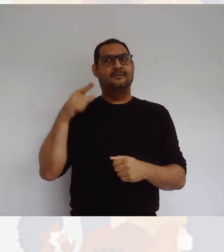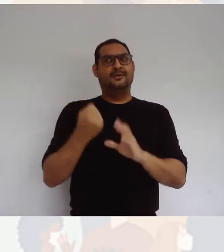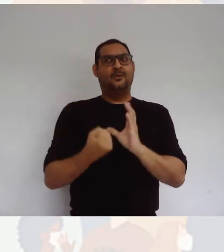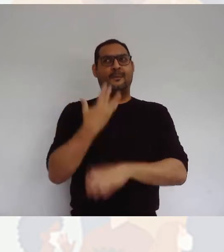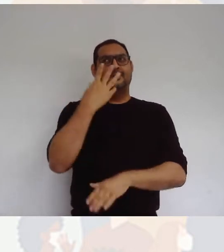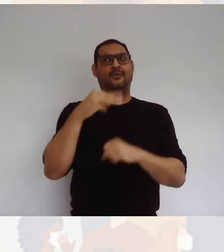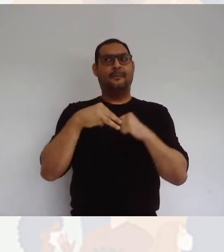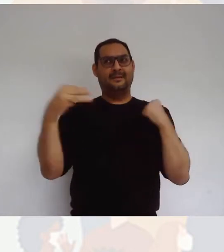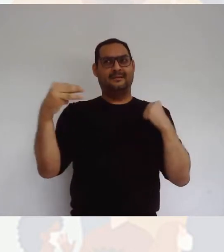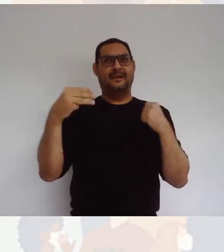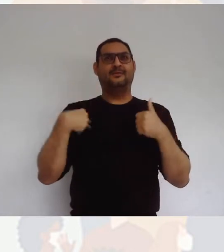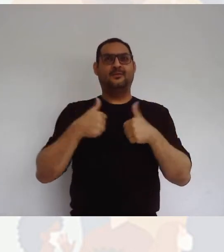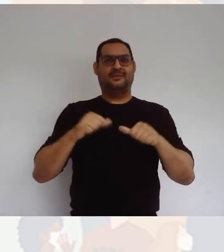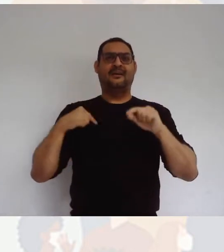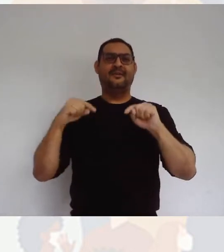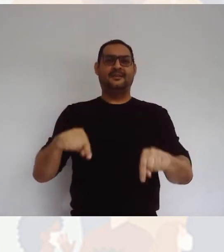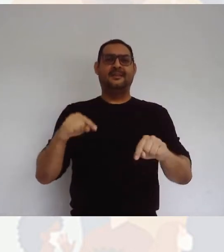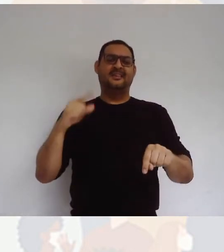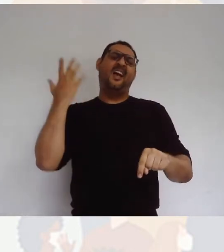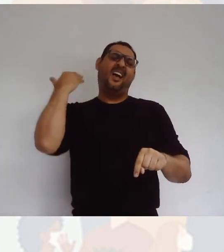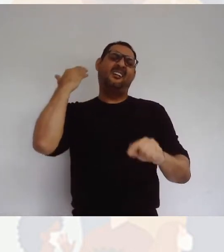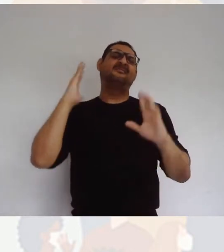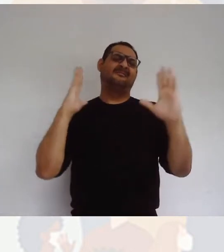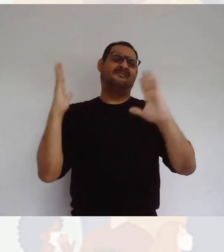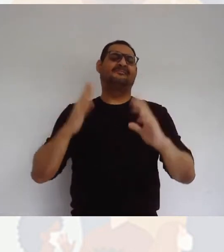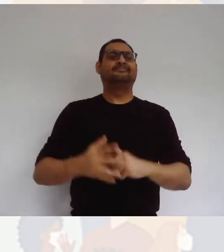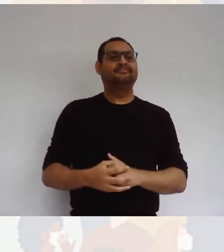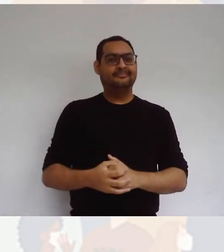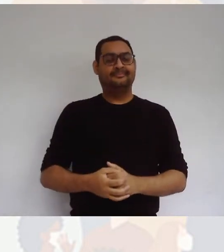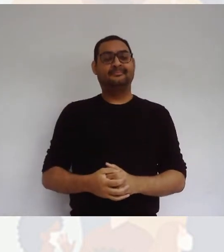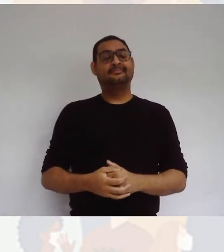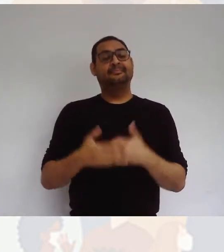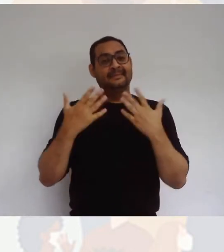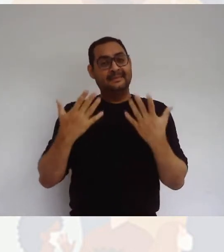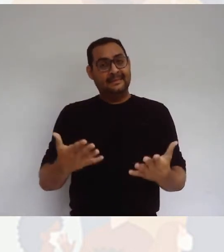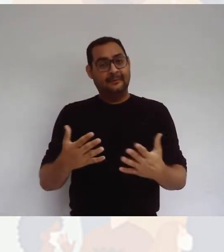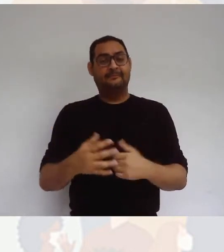época. Então, essa fala de hoje